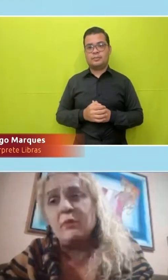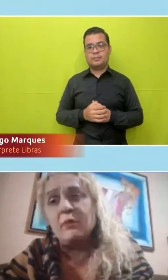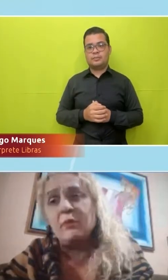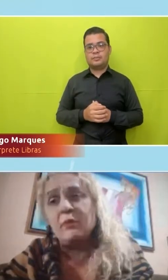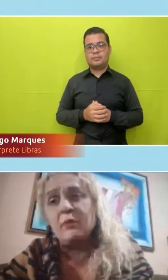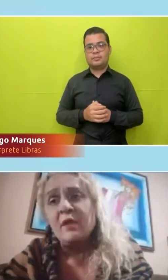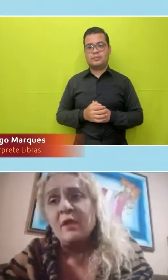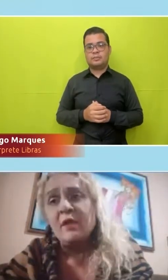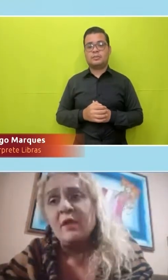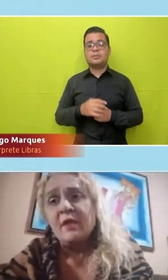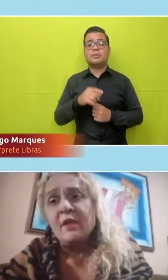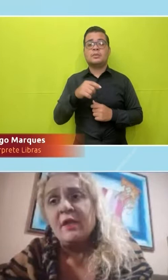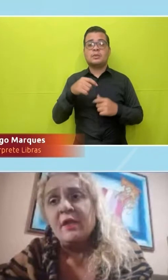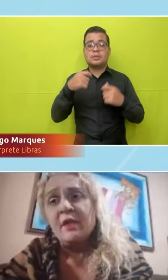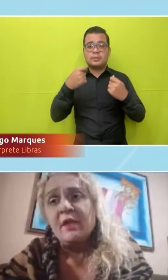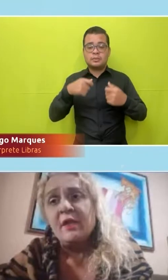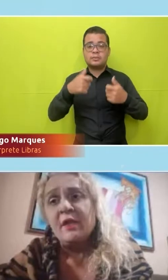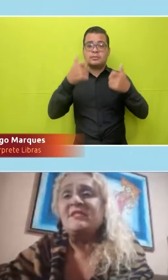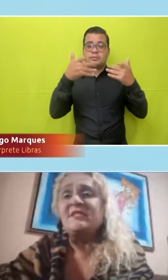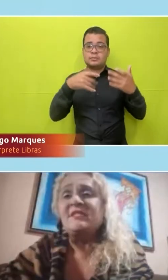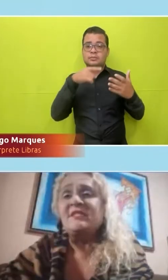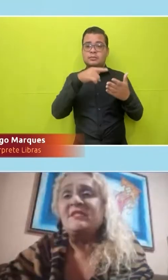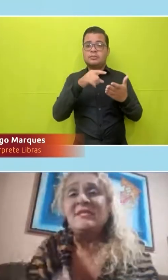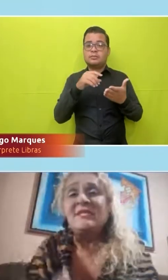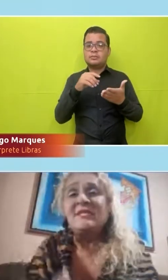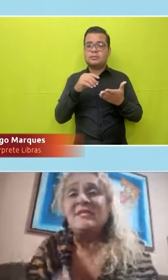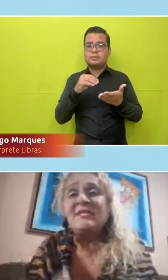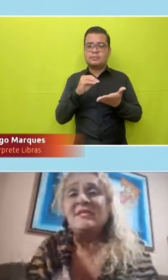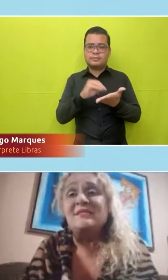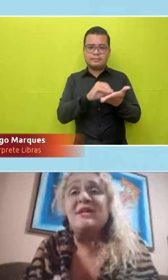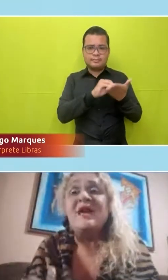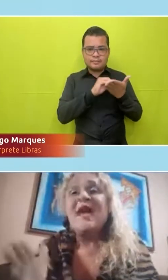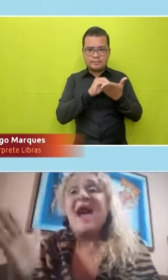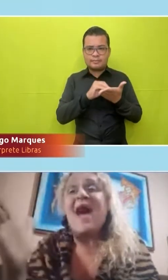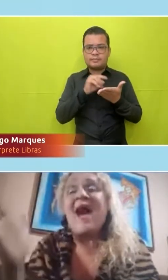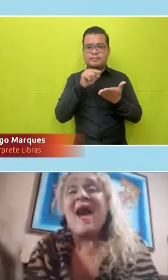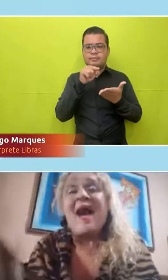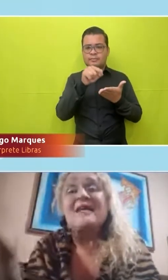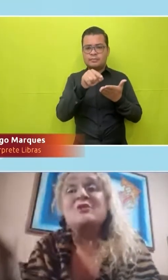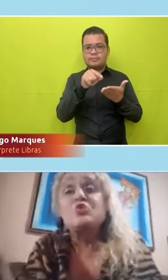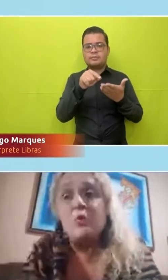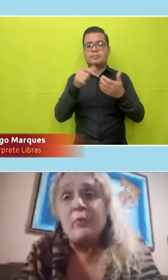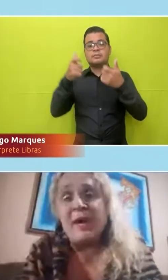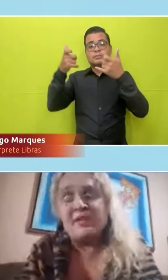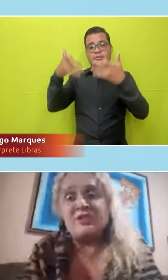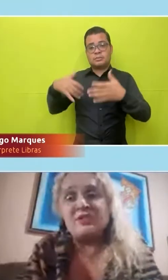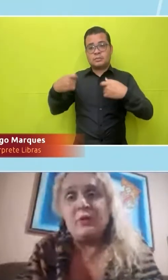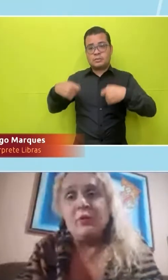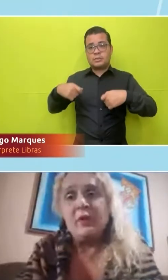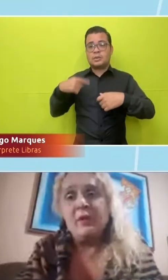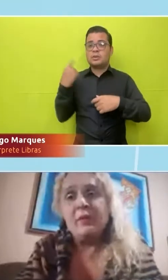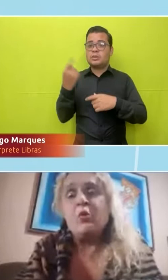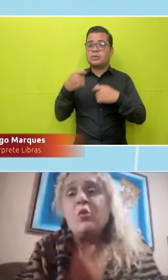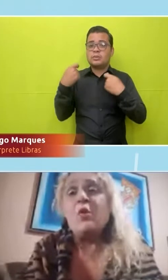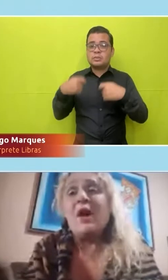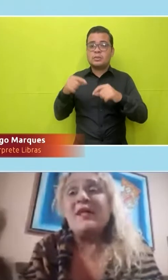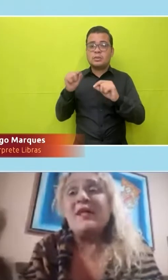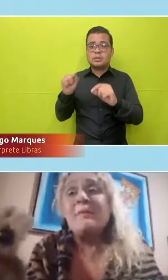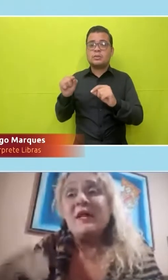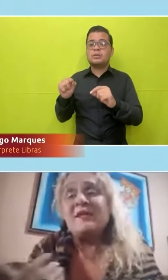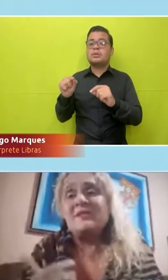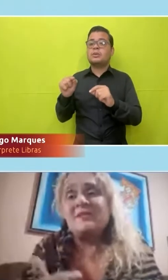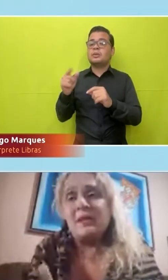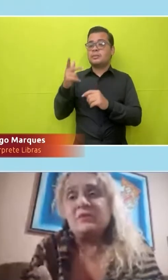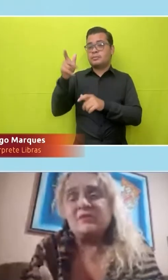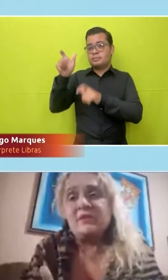população, que está faltando a humanização, e se tem aí um gestor para isso, a gente precisa, no mínimo, que assuma a